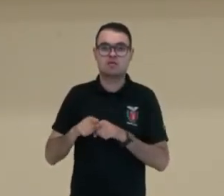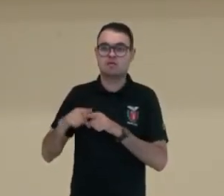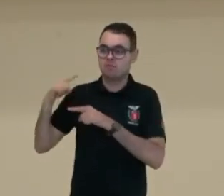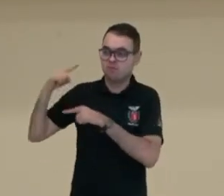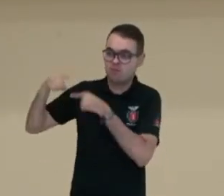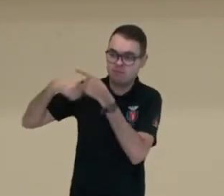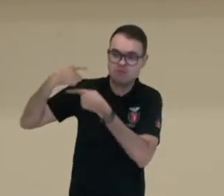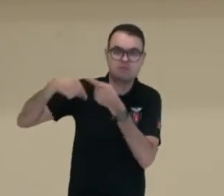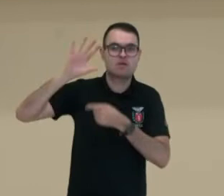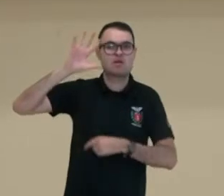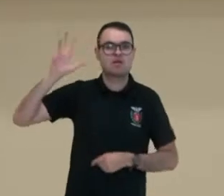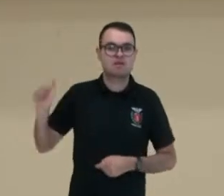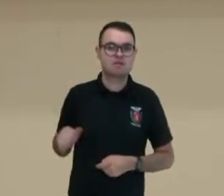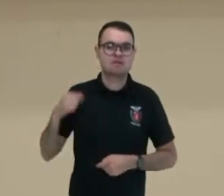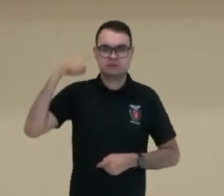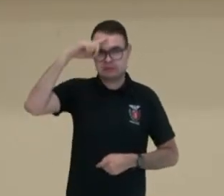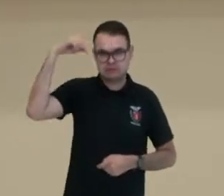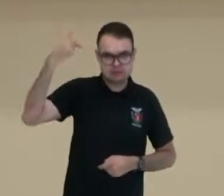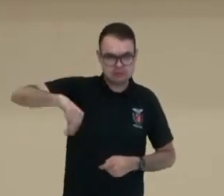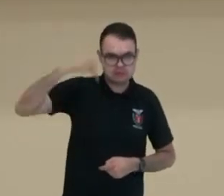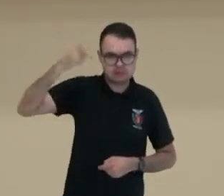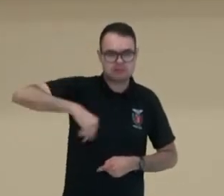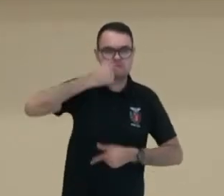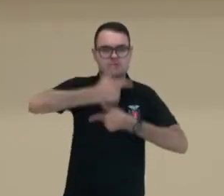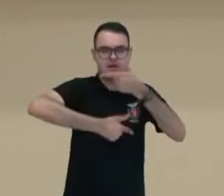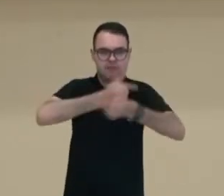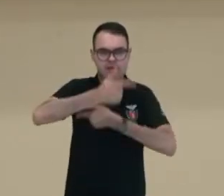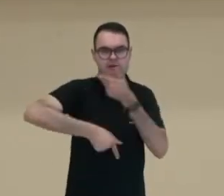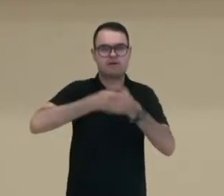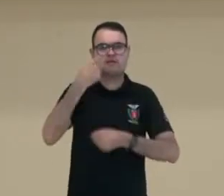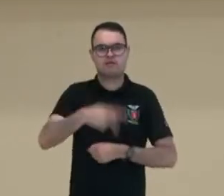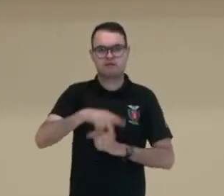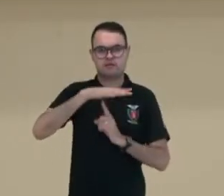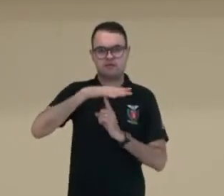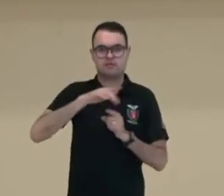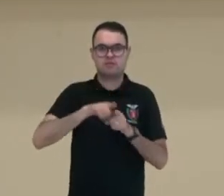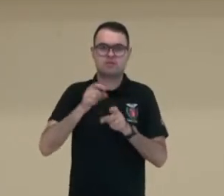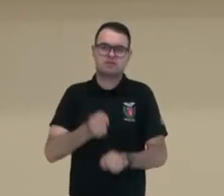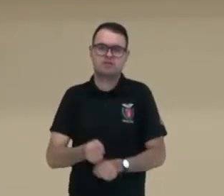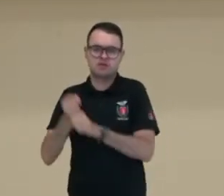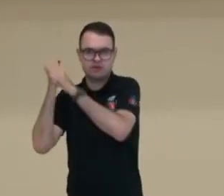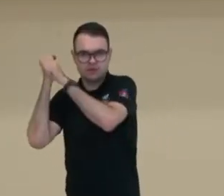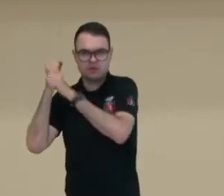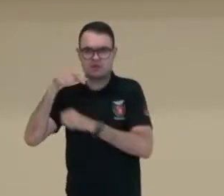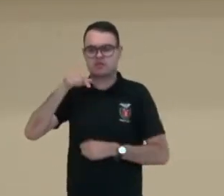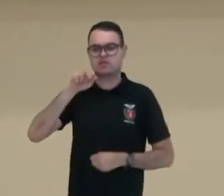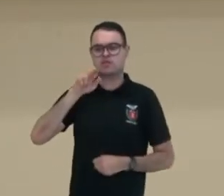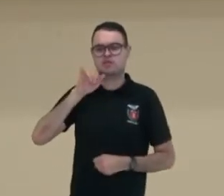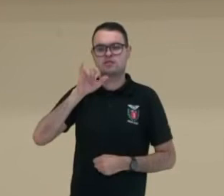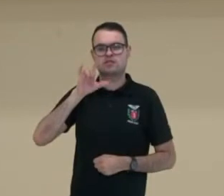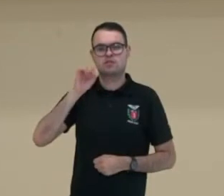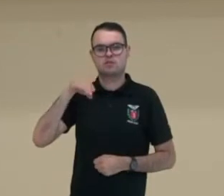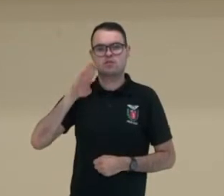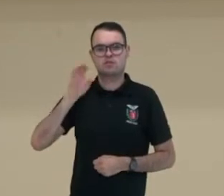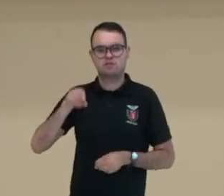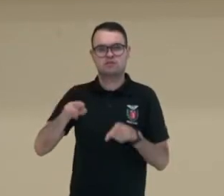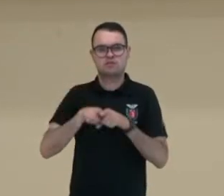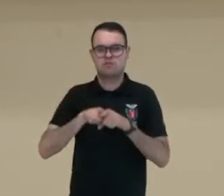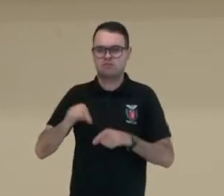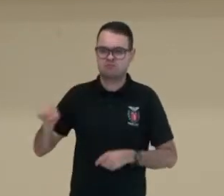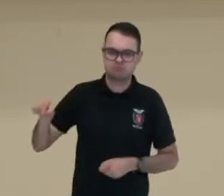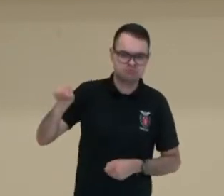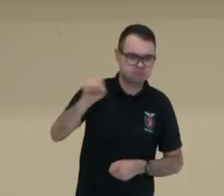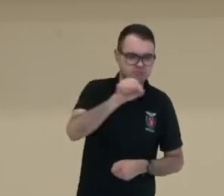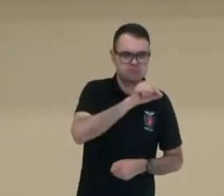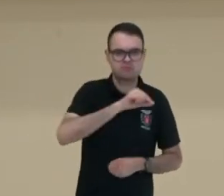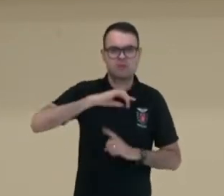Paraná, trabalhar no Paraná, assim como também tem quilombos, redutos de quilombos no Paraná, como nós vamos